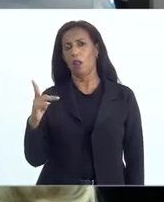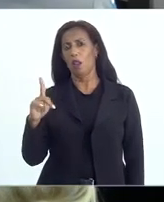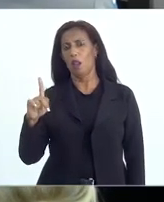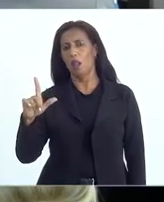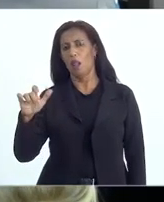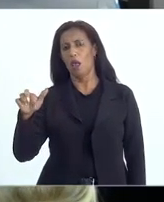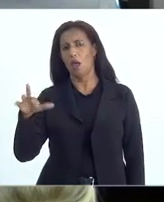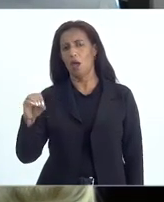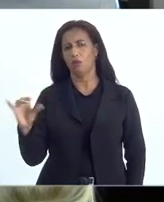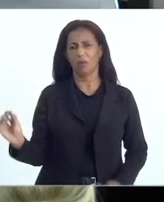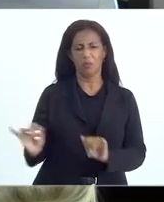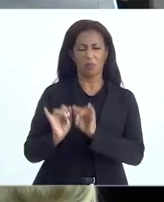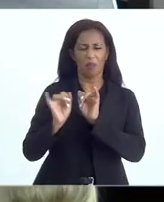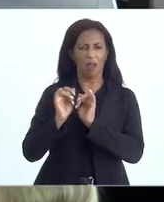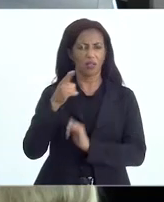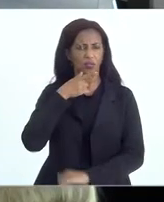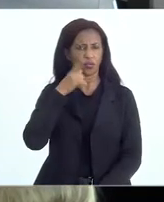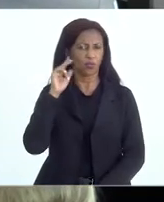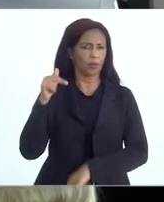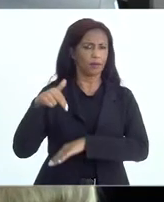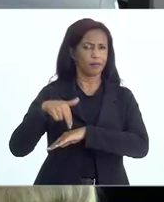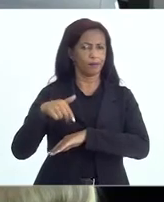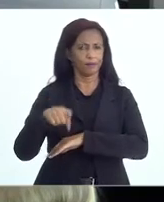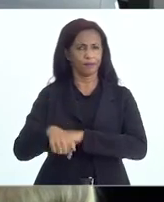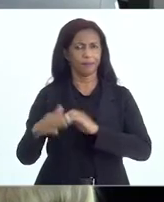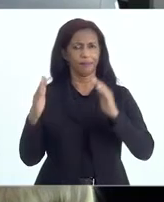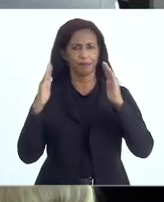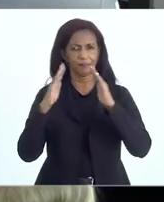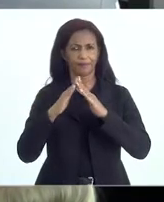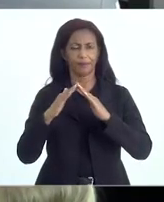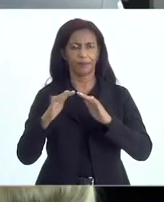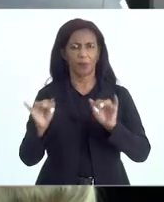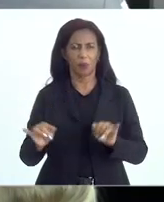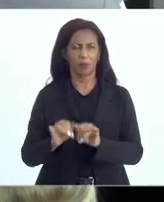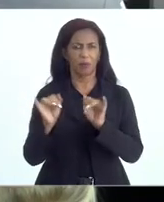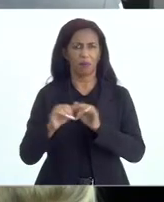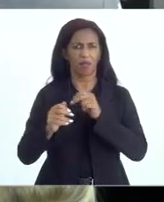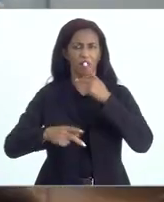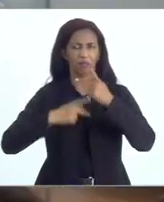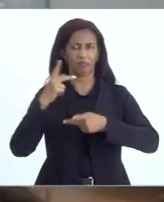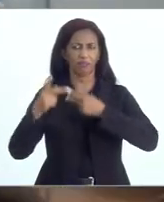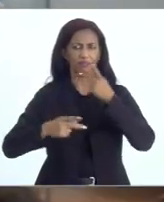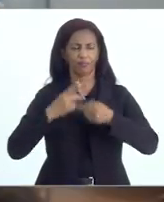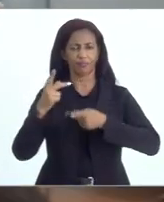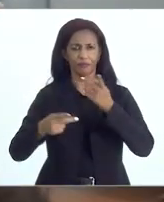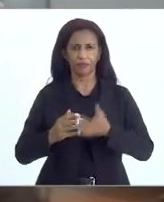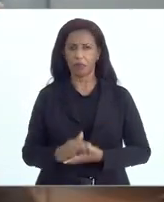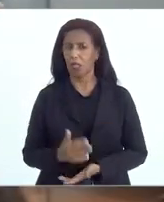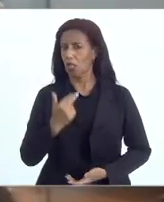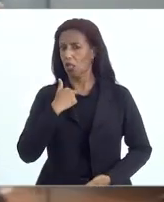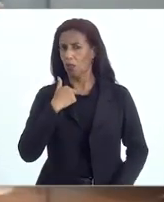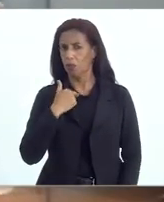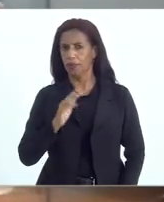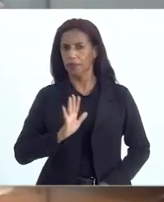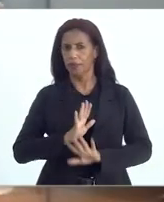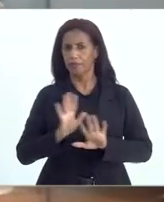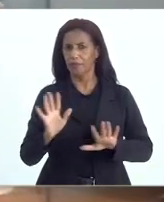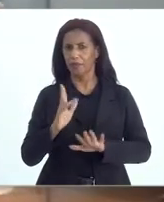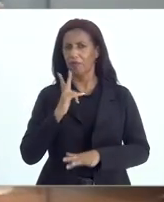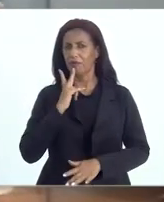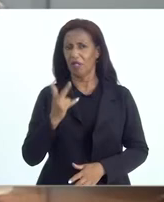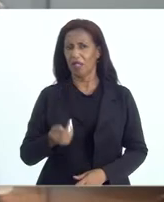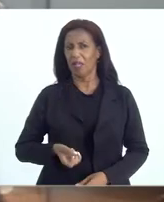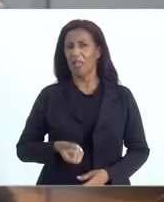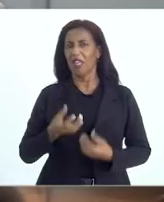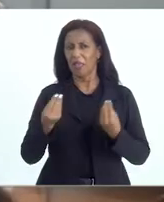desagravo as bobagens que eu ouvi ontem no plenário da Assembleia Legislativa eu não poderia deixar de mencionar isso porque é